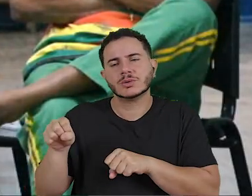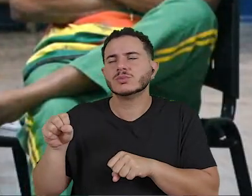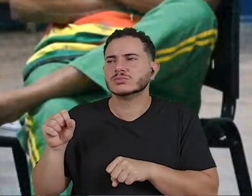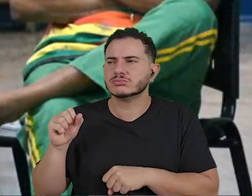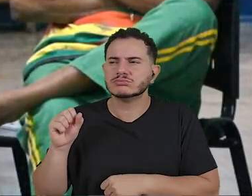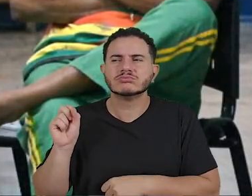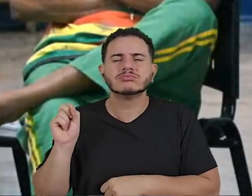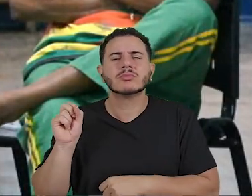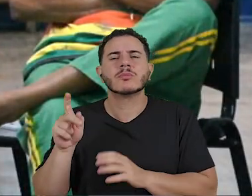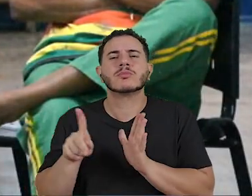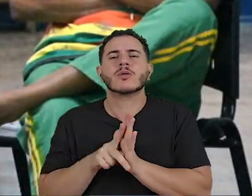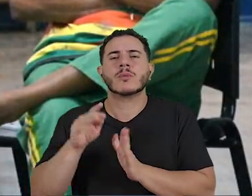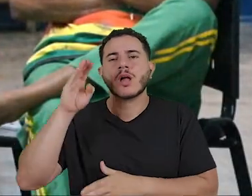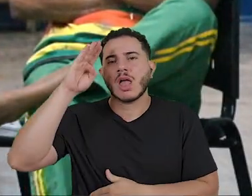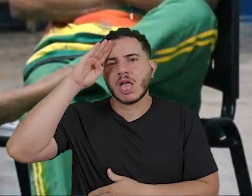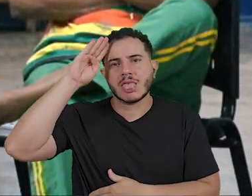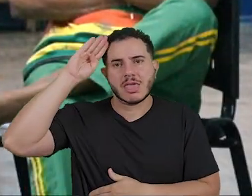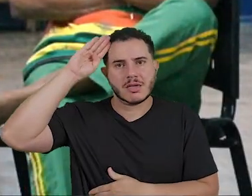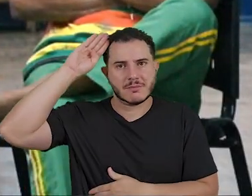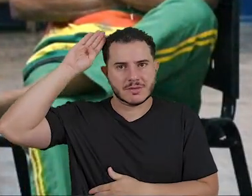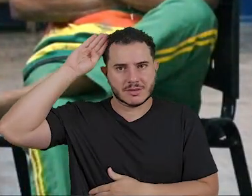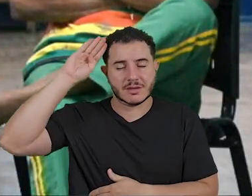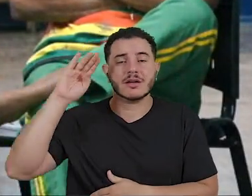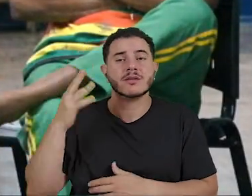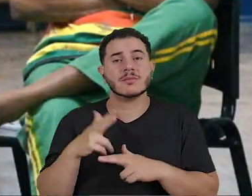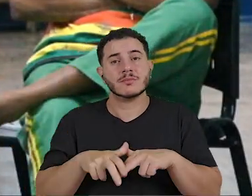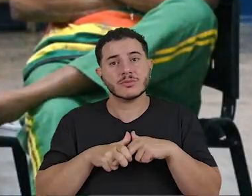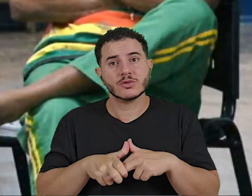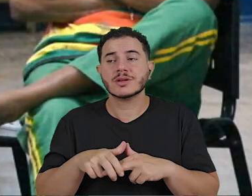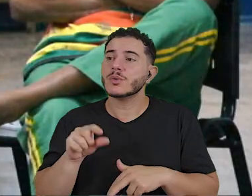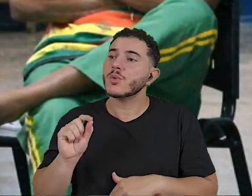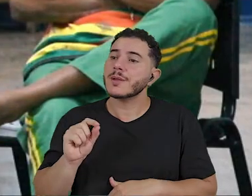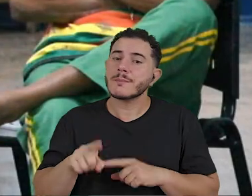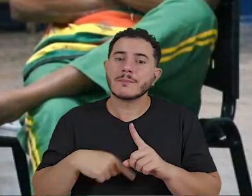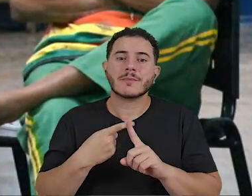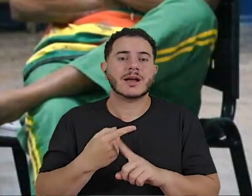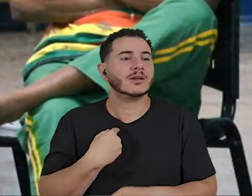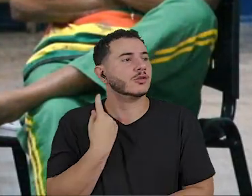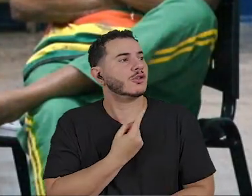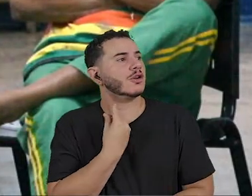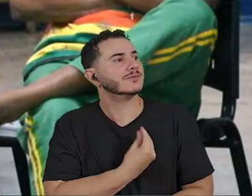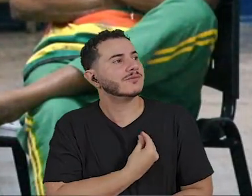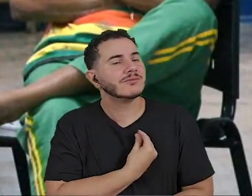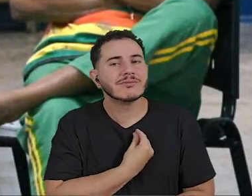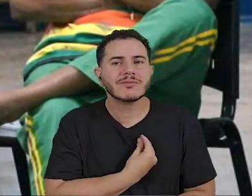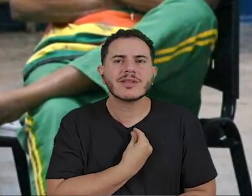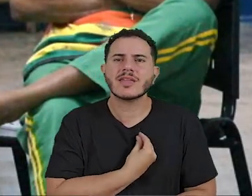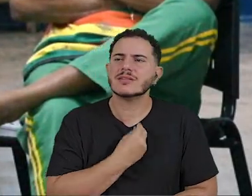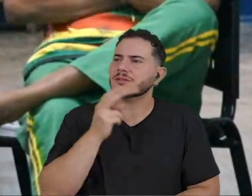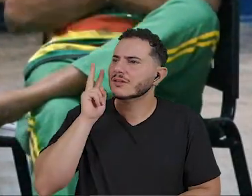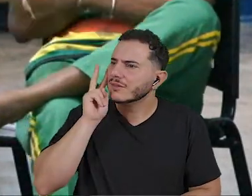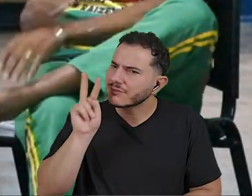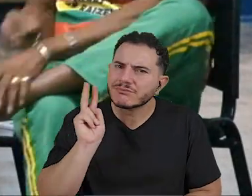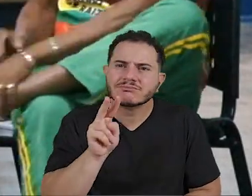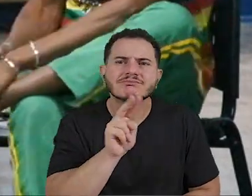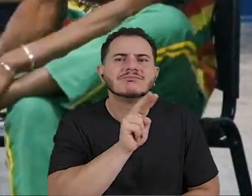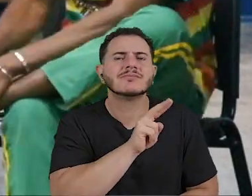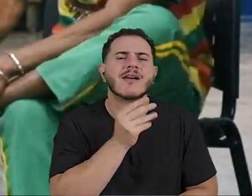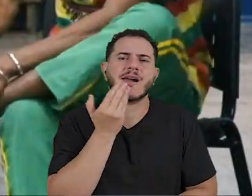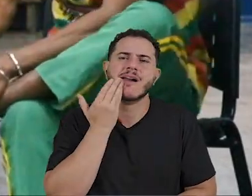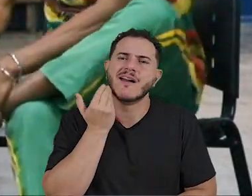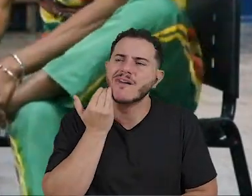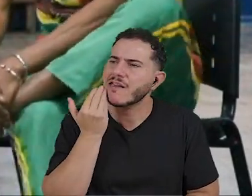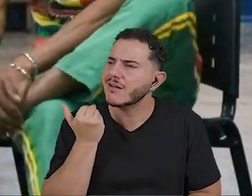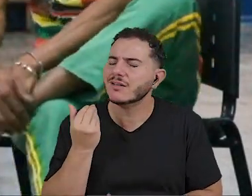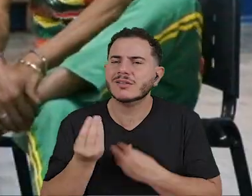em relação à academia, e aí é o que a gente acaba vivenciando, vendo o que outras pessoas,